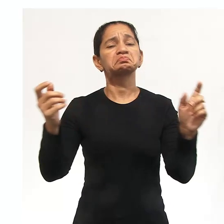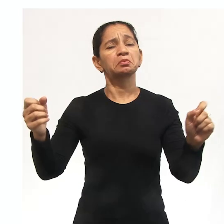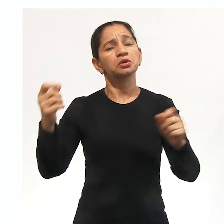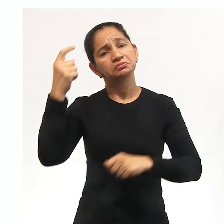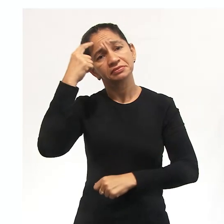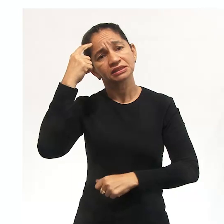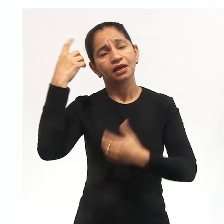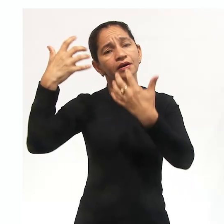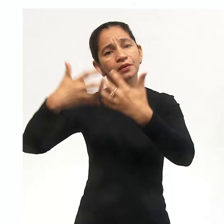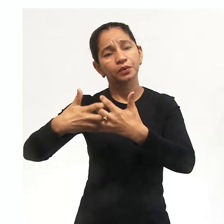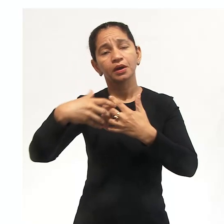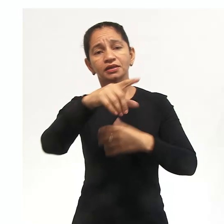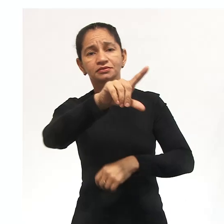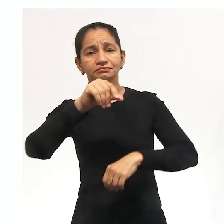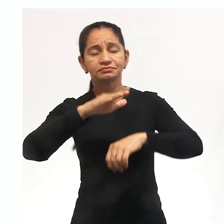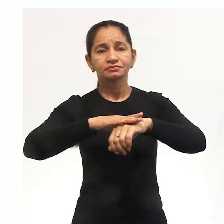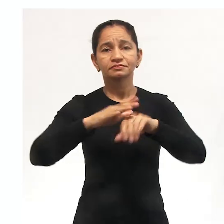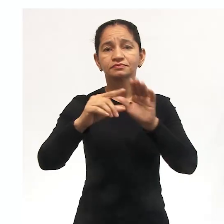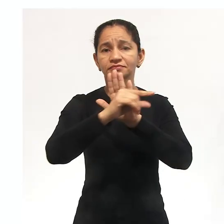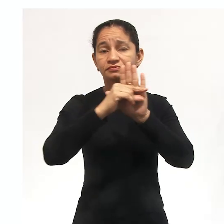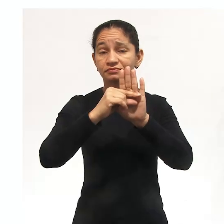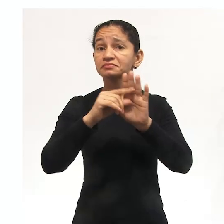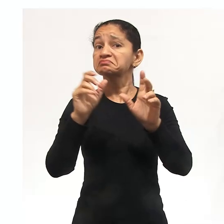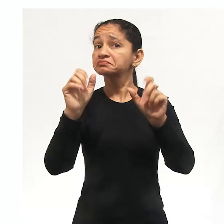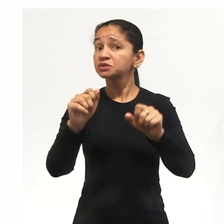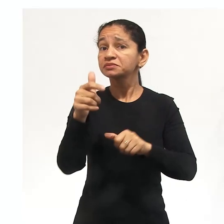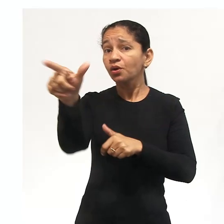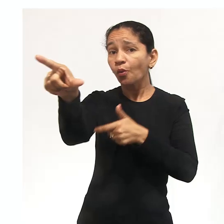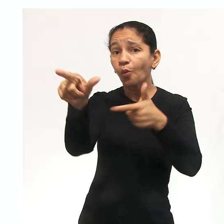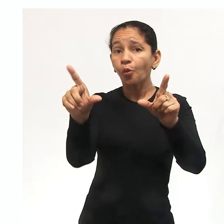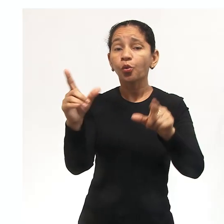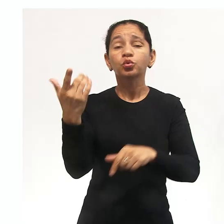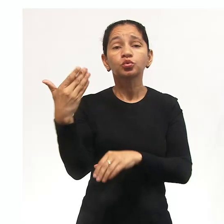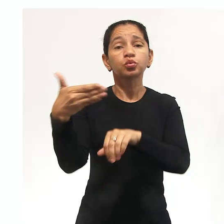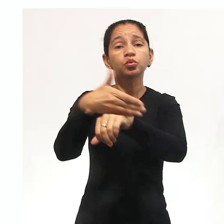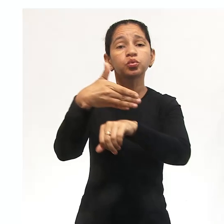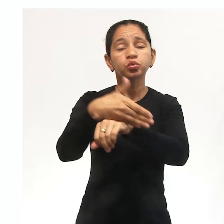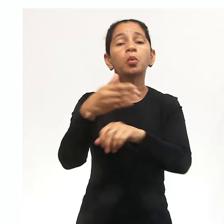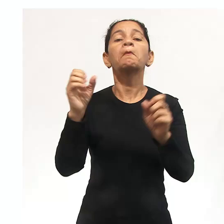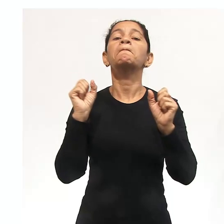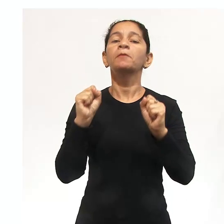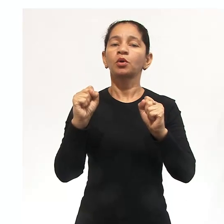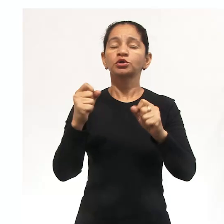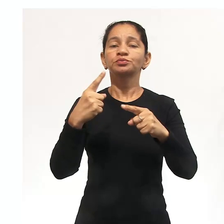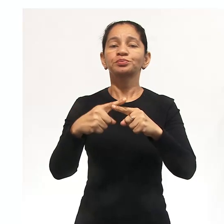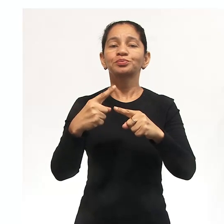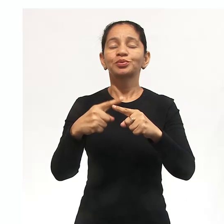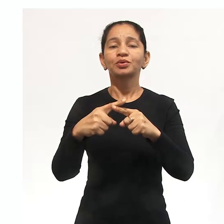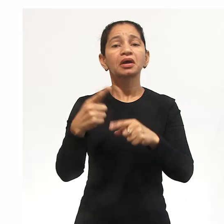É este documento, inclusive, a ata, que possibilita que outros